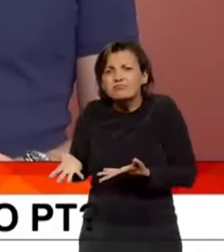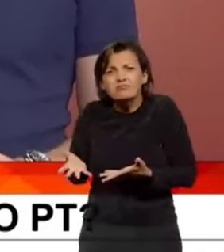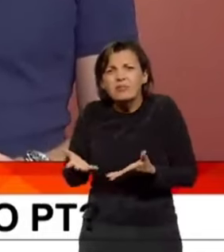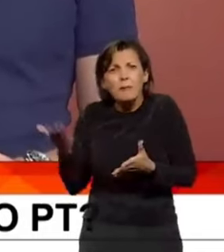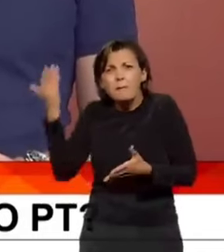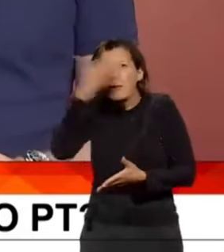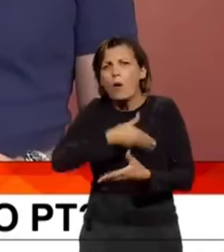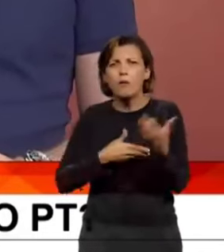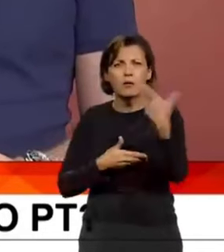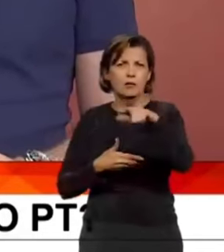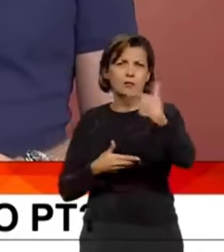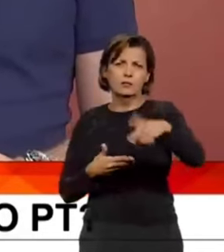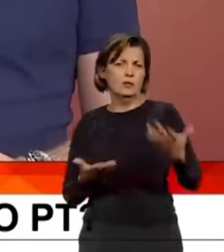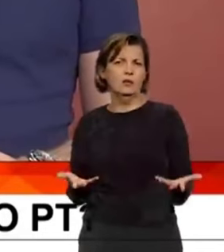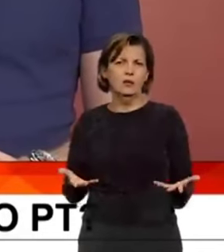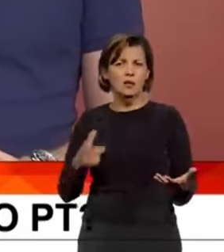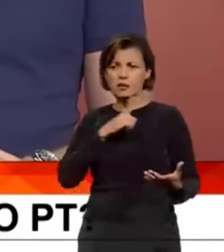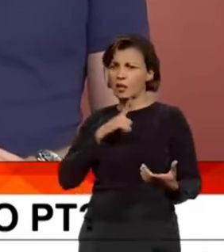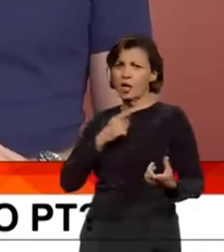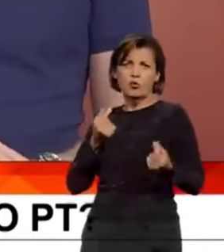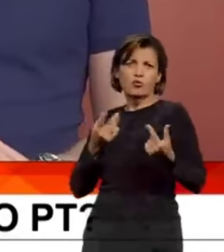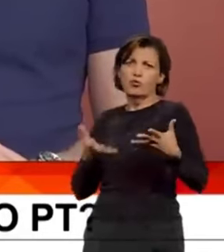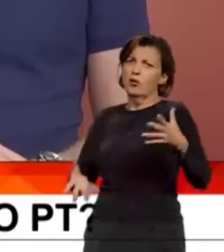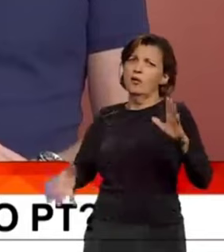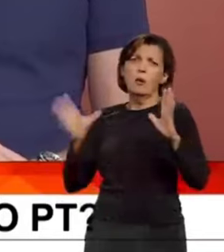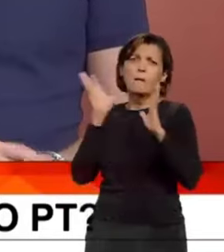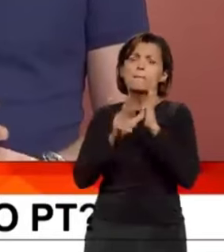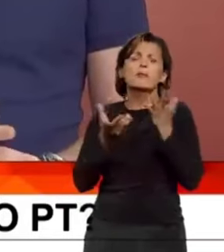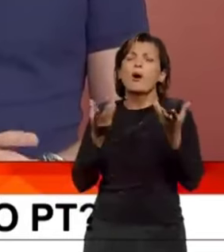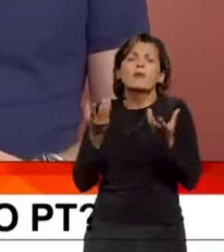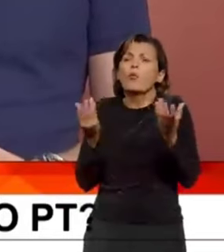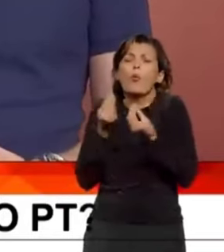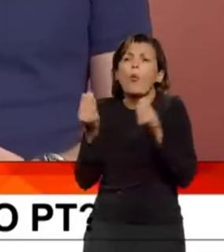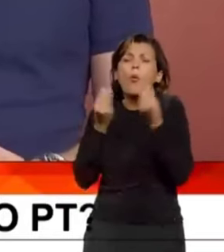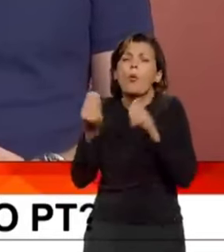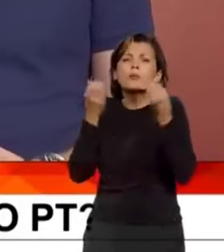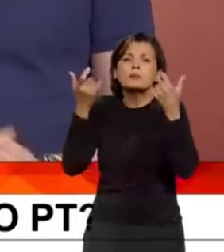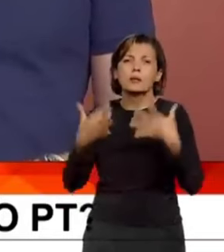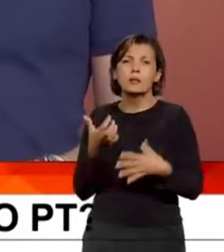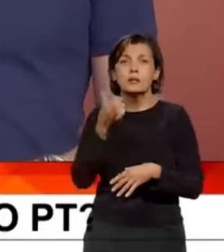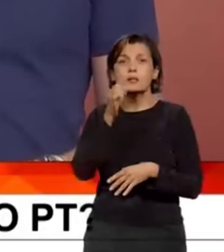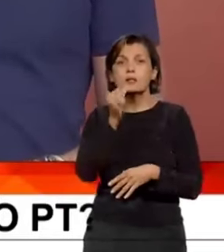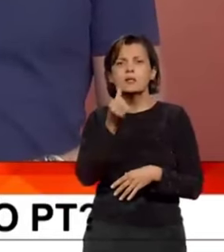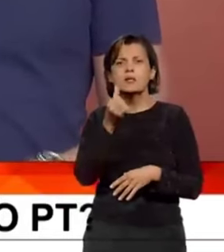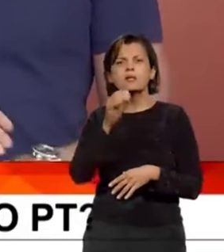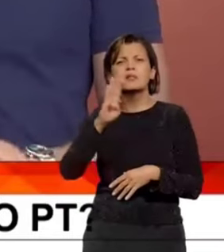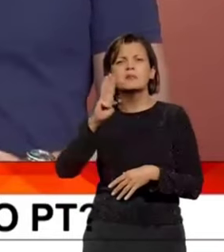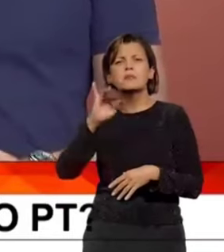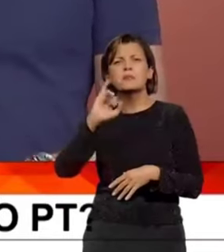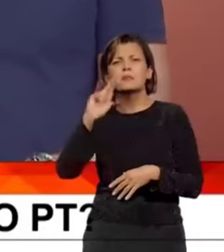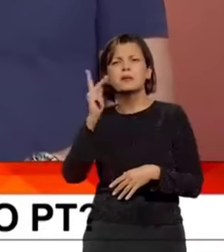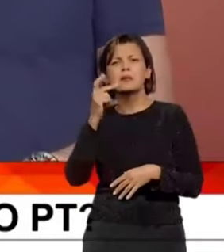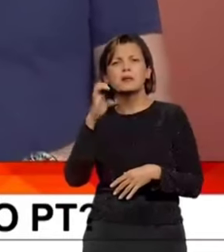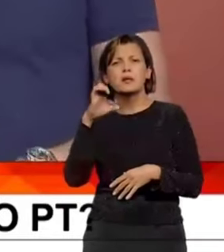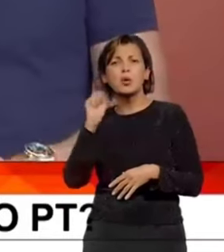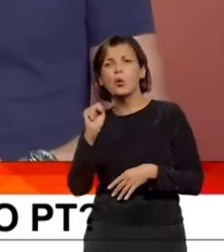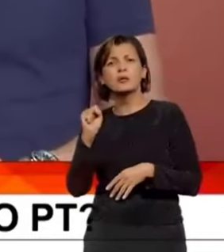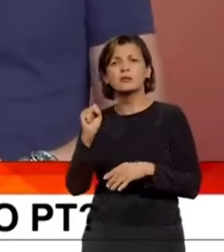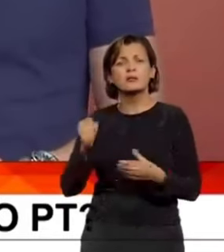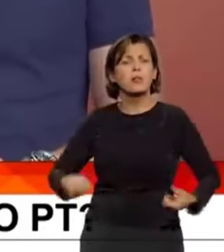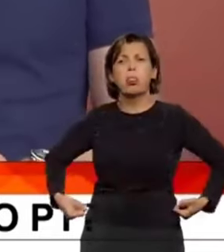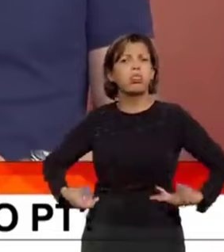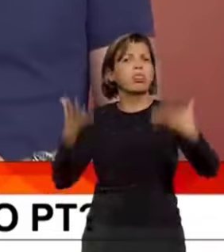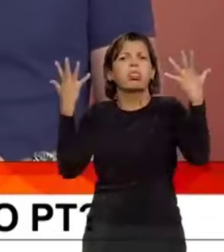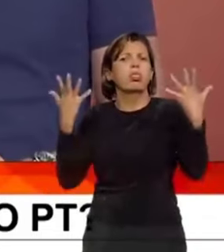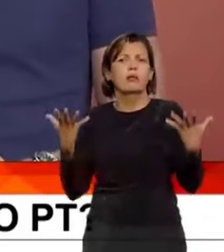verdão descendo a coisa responder não vai pular corda Não provou os 6 milhões vieram da onde então já que o senhor